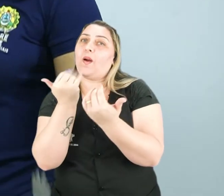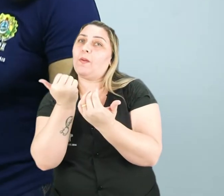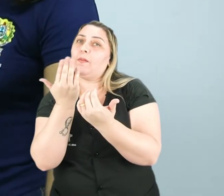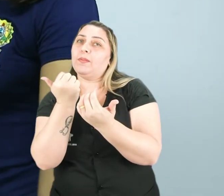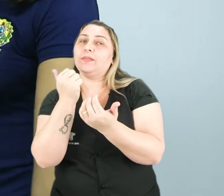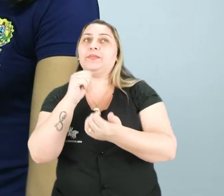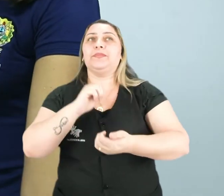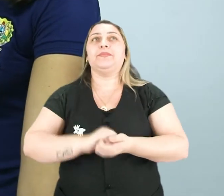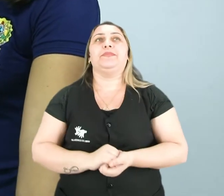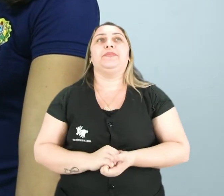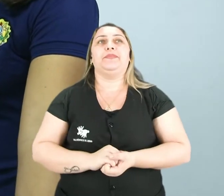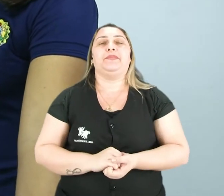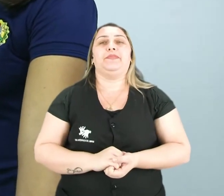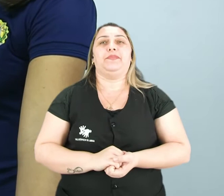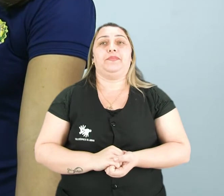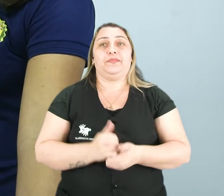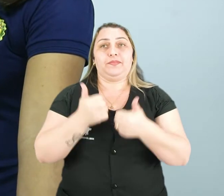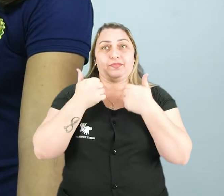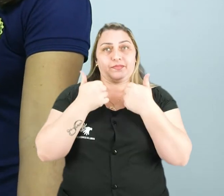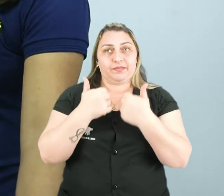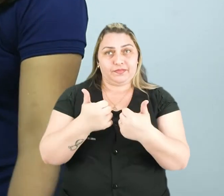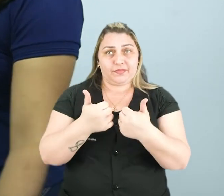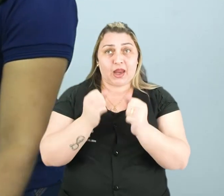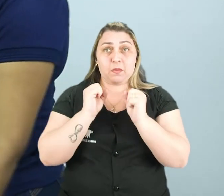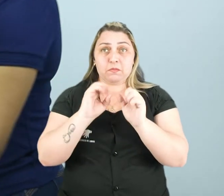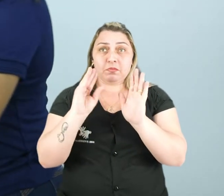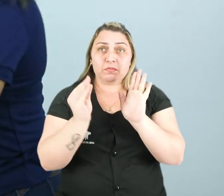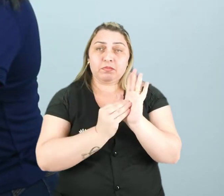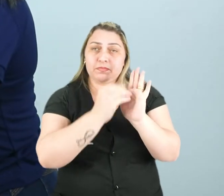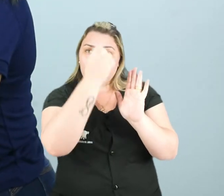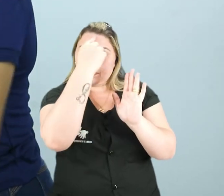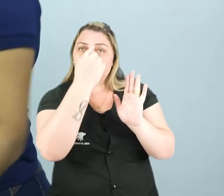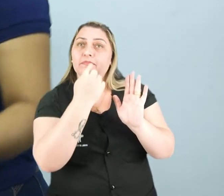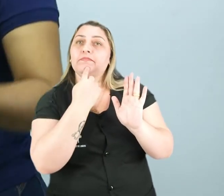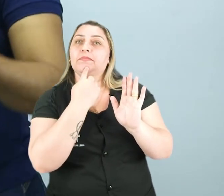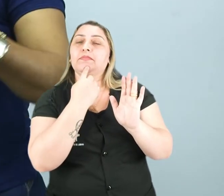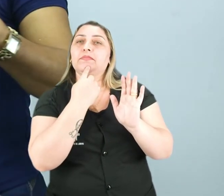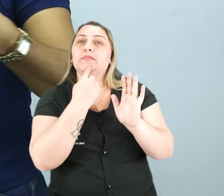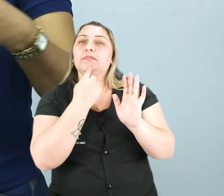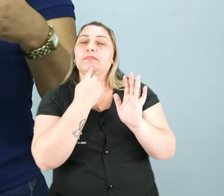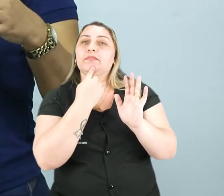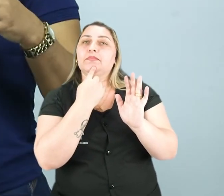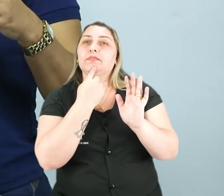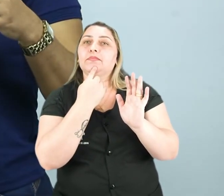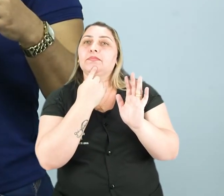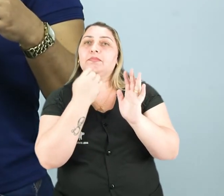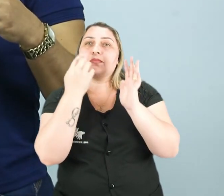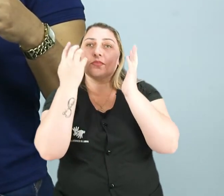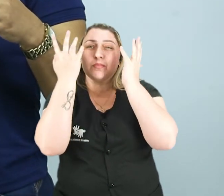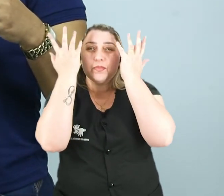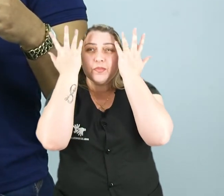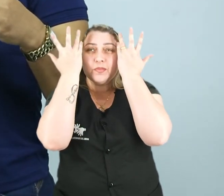comê-lo. Tudo bem? Eu posso colocar um leão?